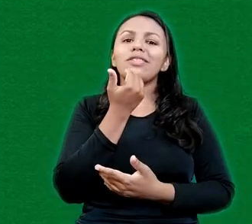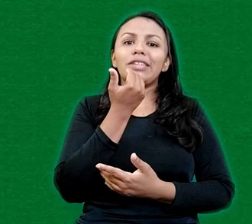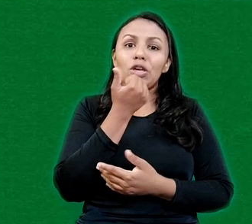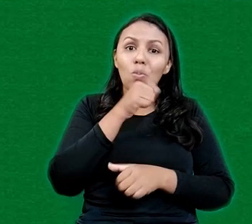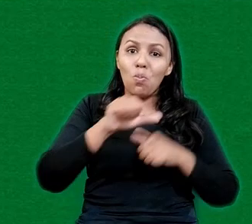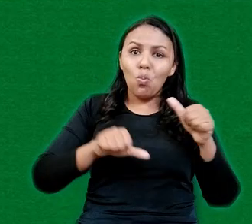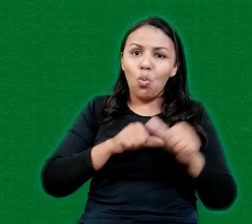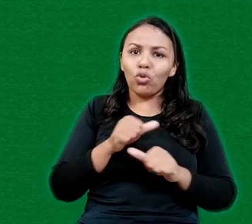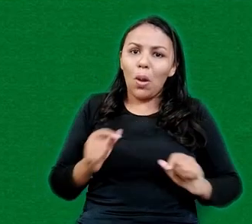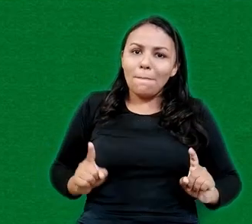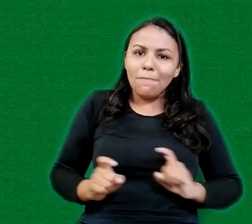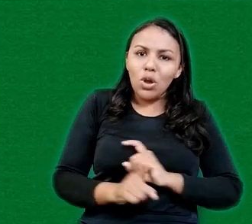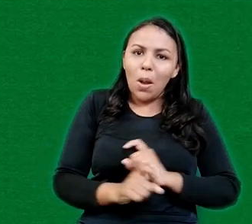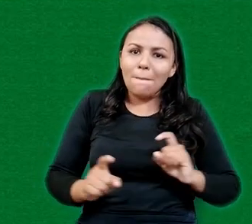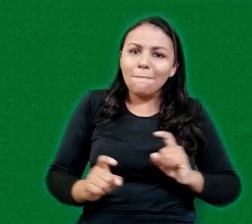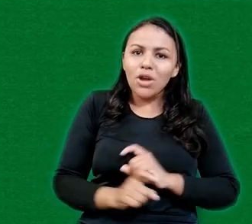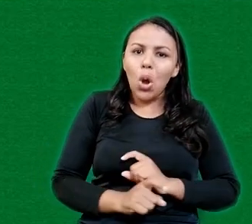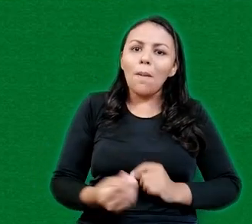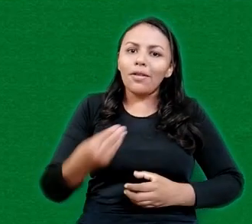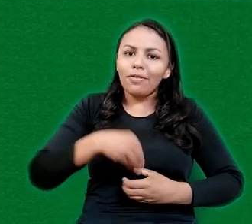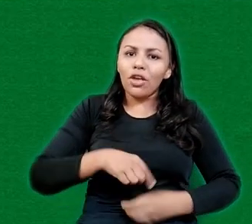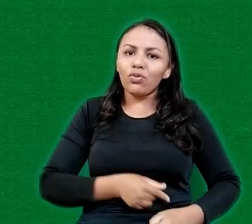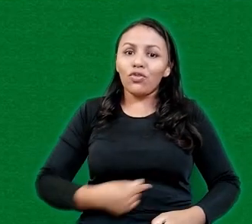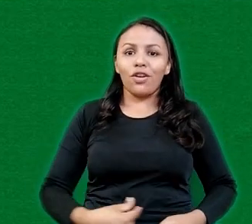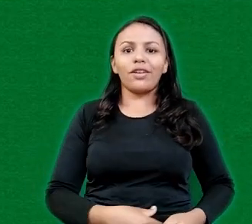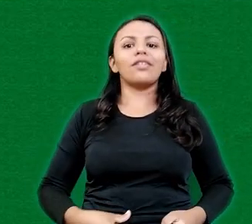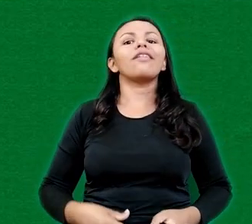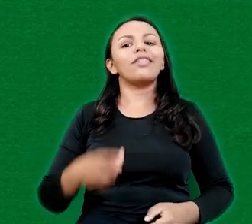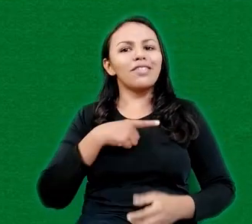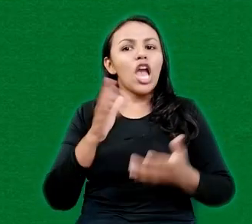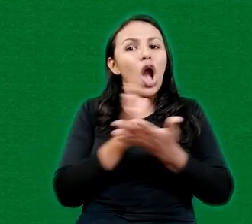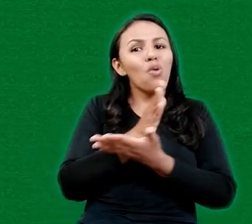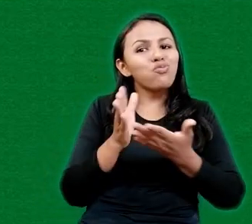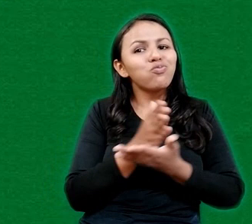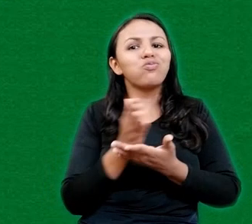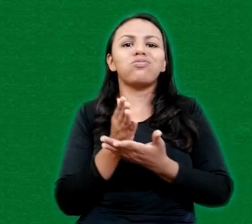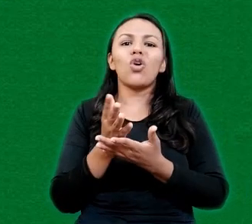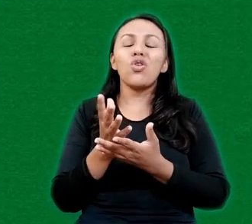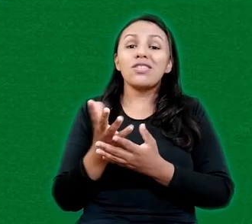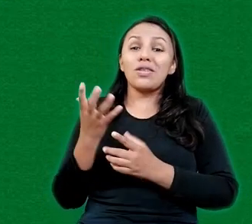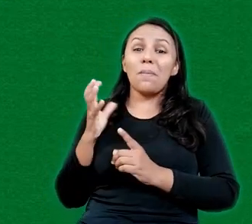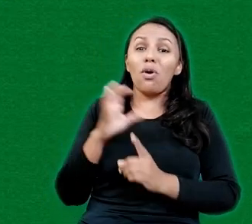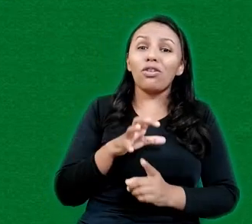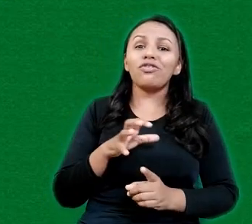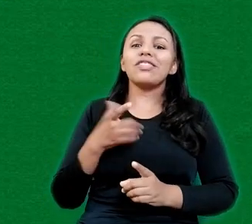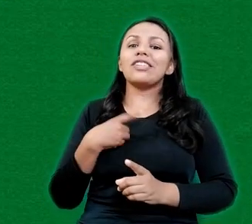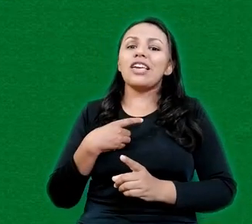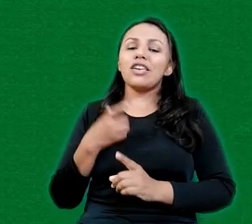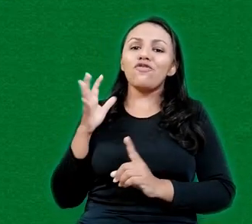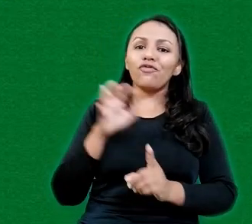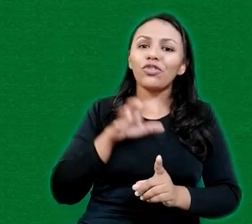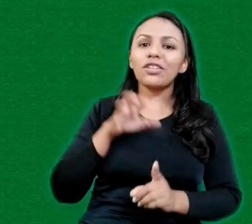a microbiota intestinal, nós vamos ter aqui alguns gatilhos que podem desencadear, fora as questões